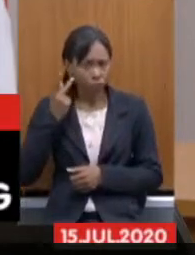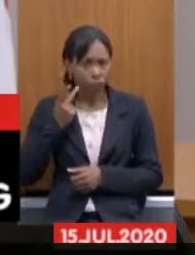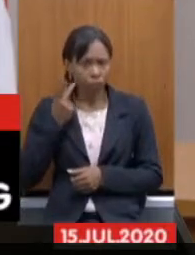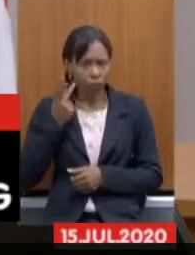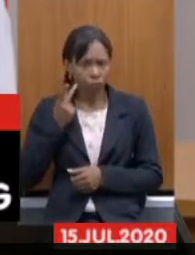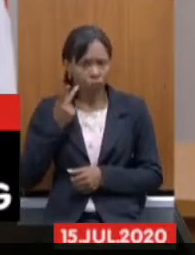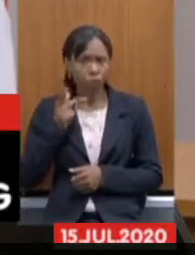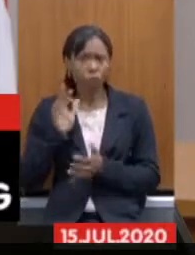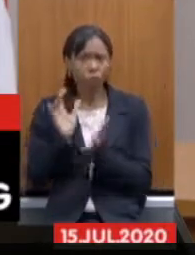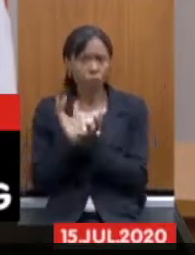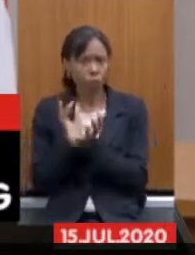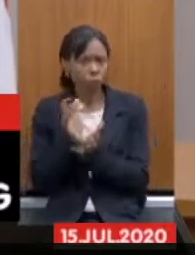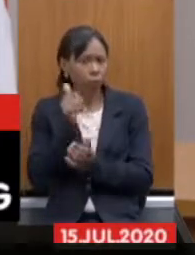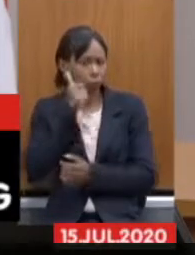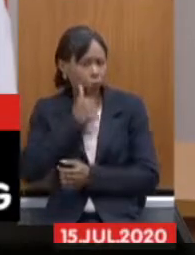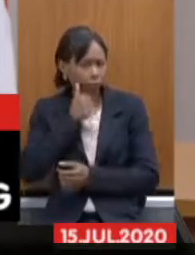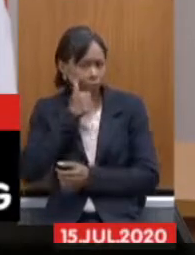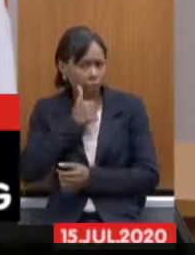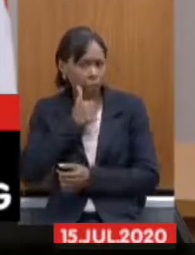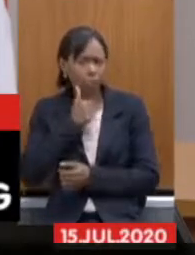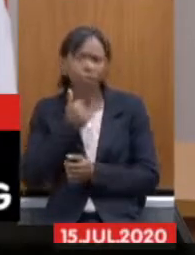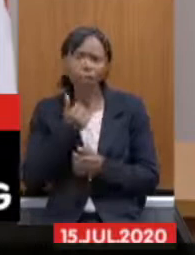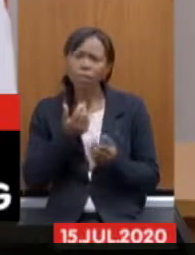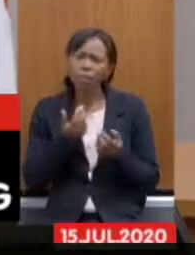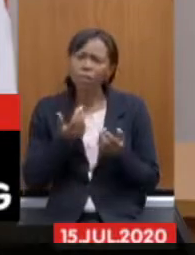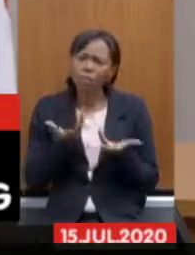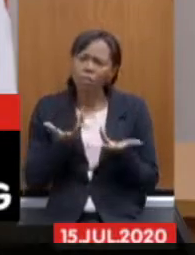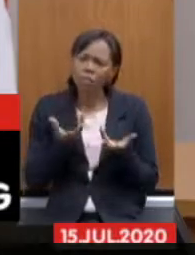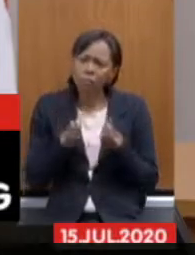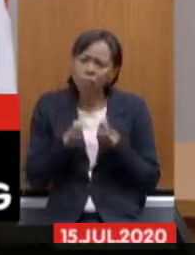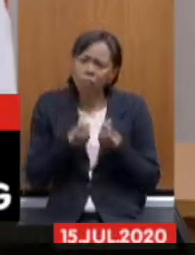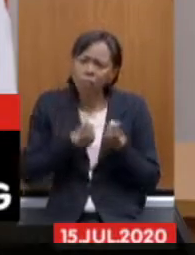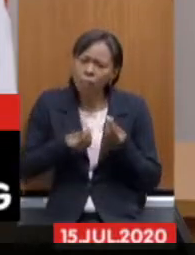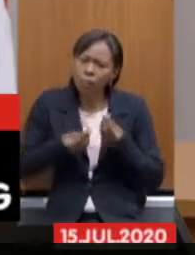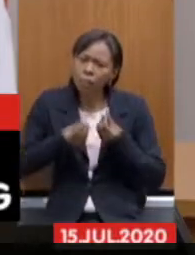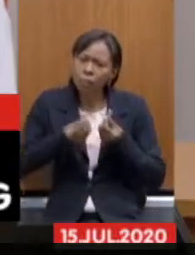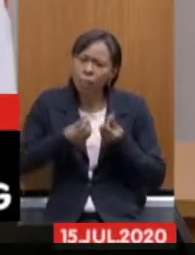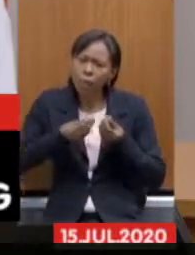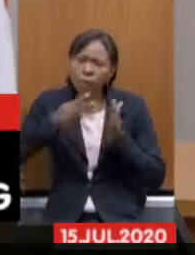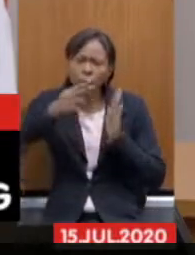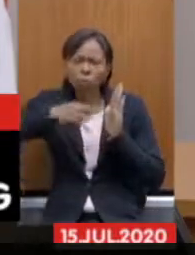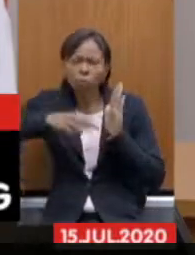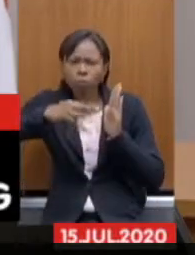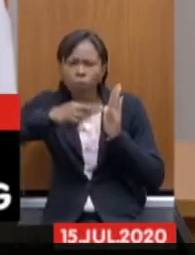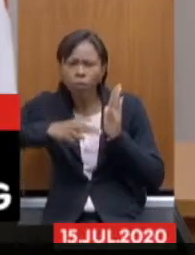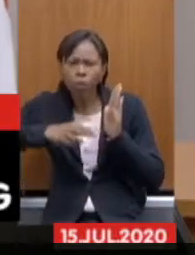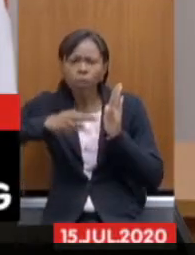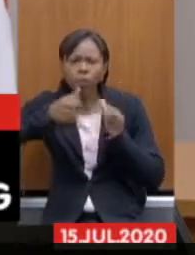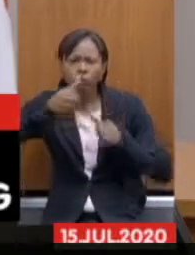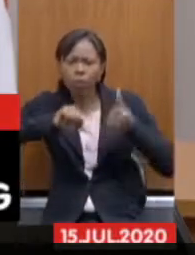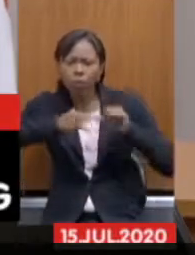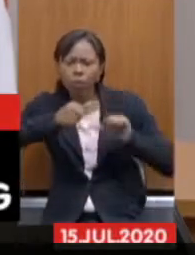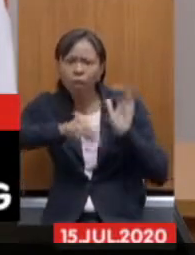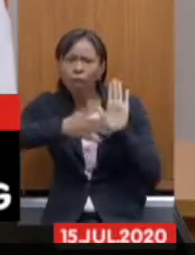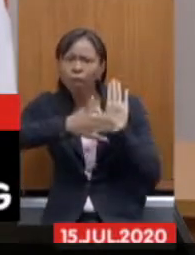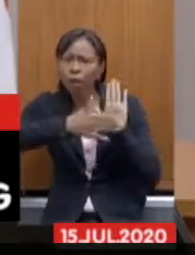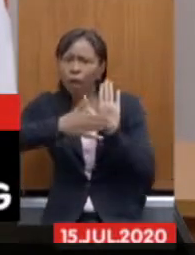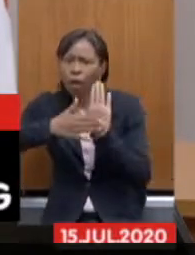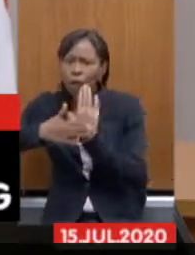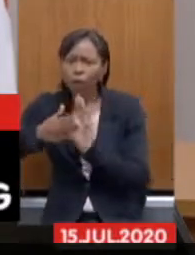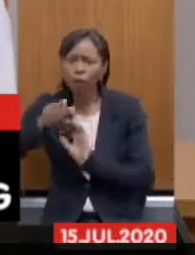as mulheres sensibilidade para apreciar as propostas que os servidores estão colocando